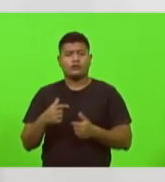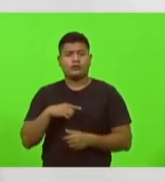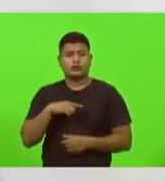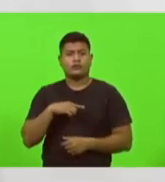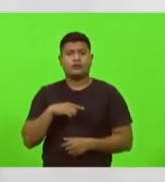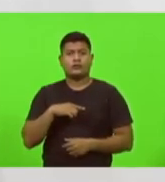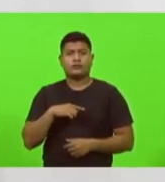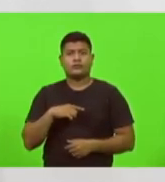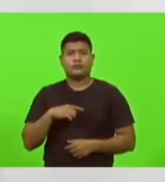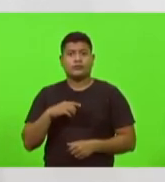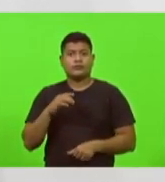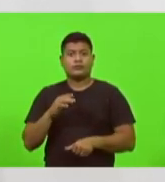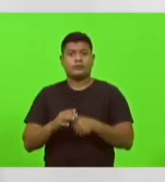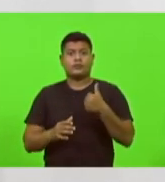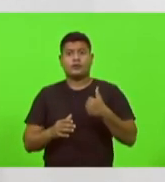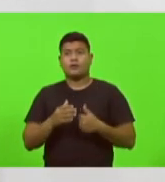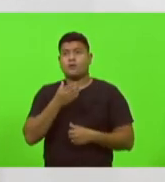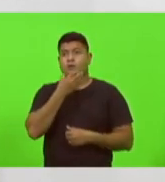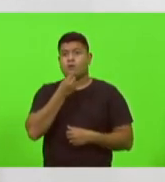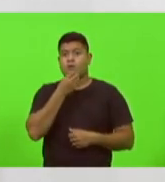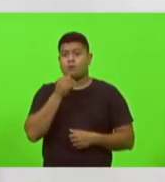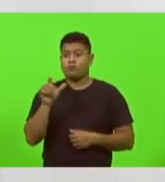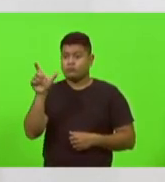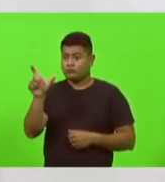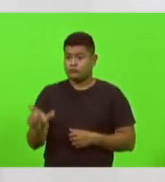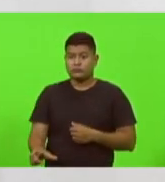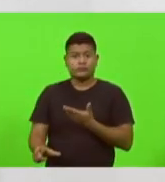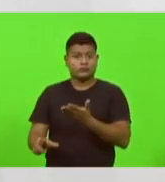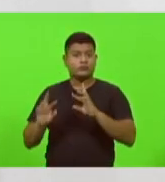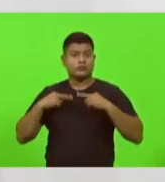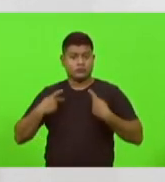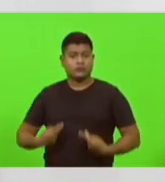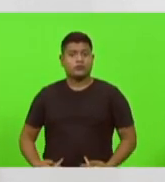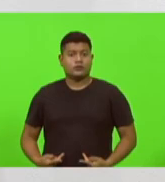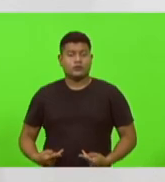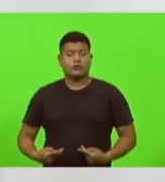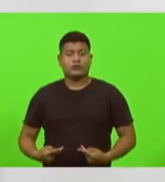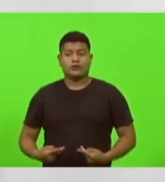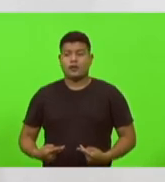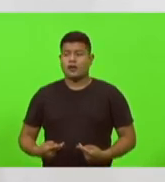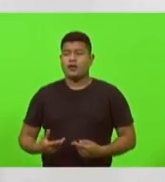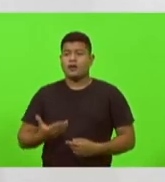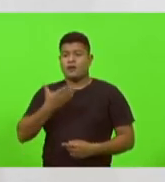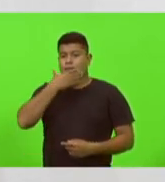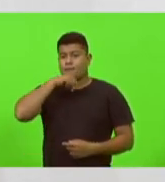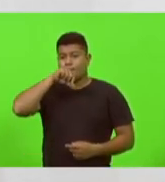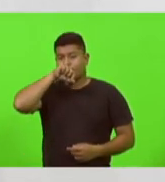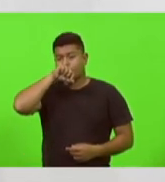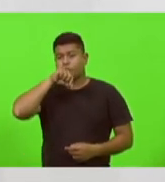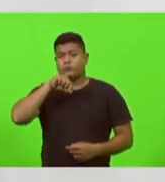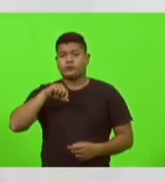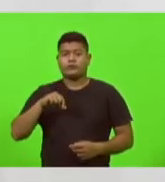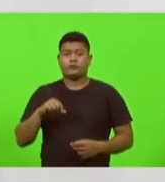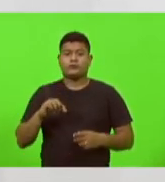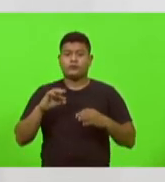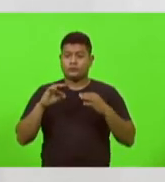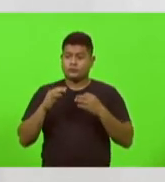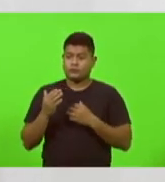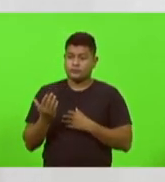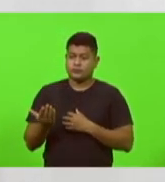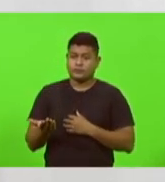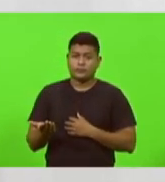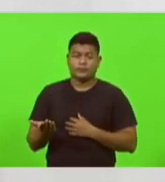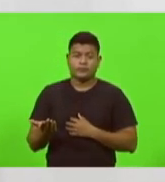primeiro como homem, como ser humano, como pai de família, como